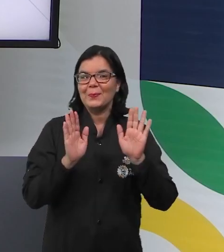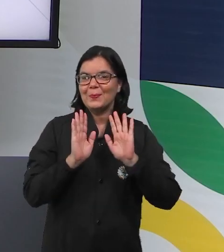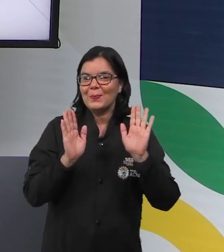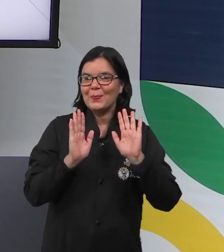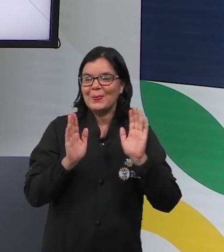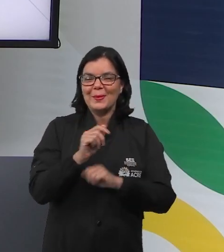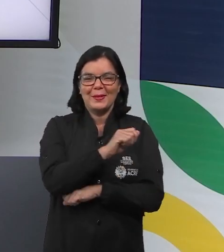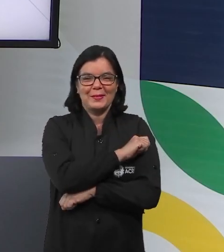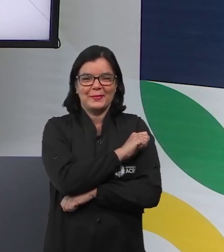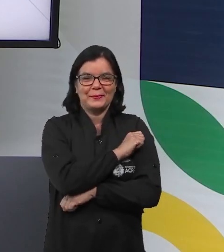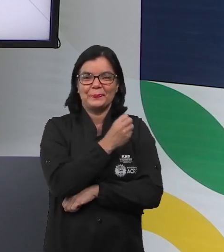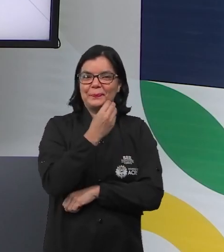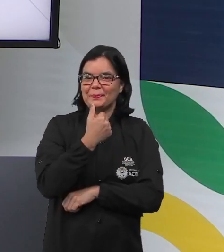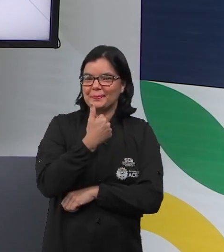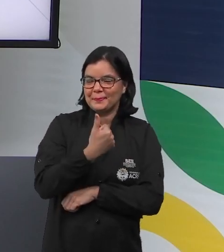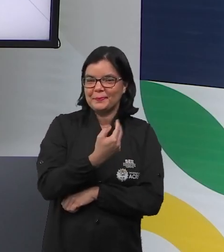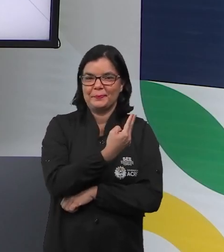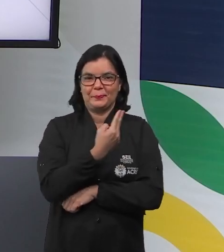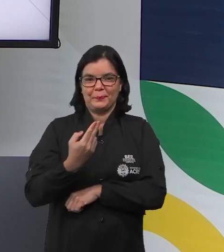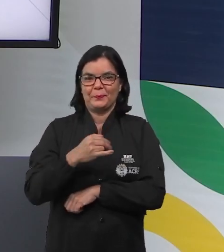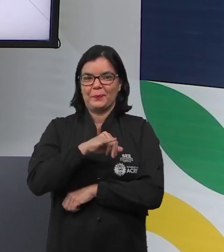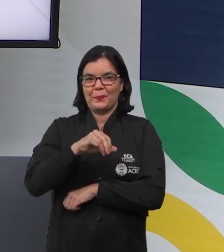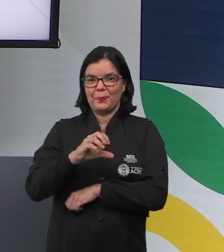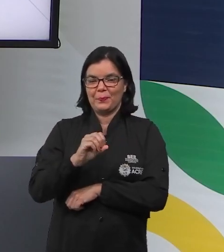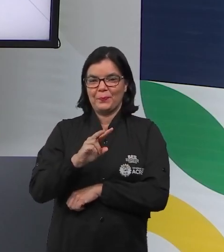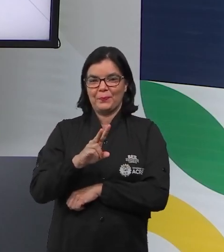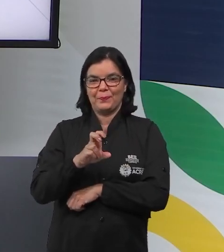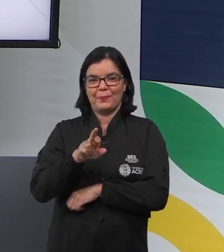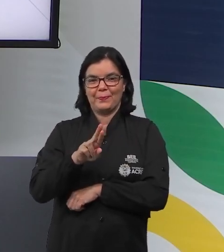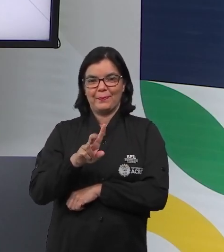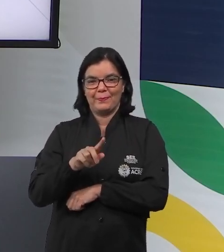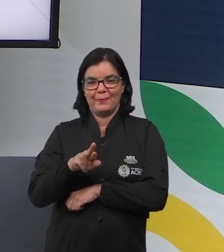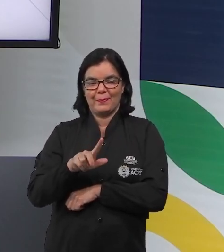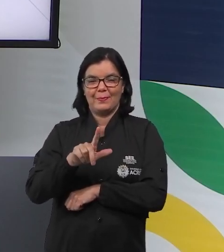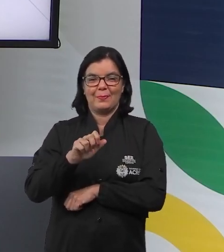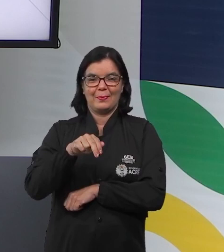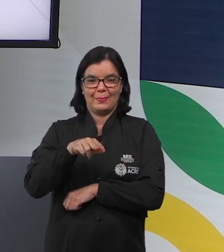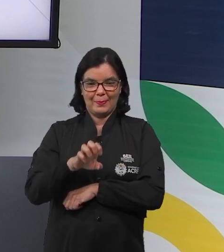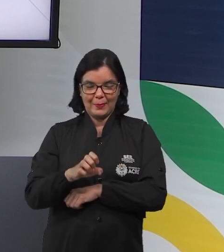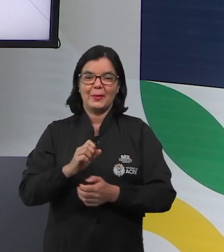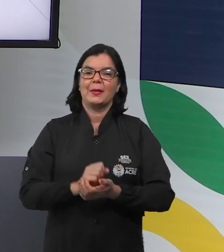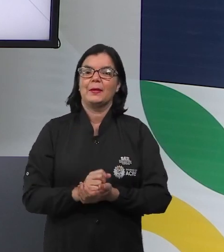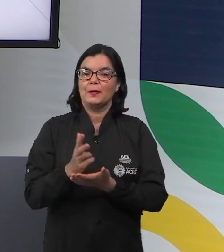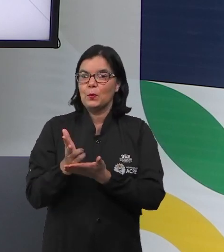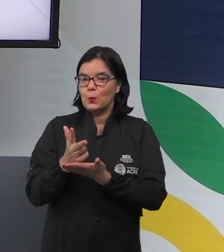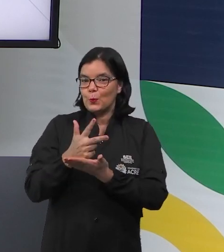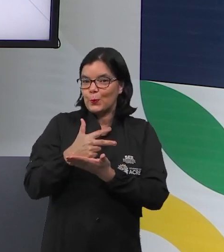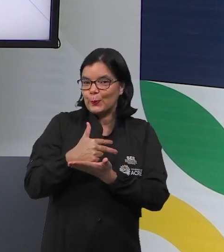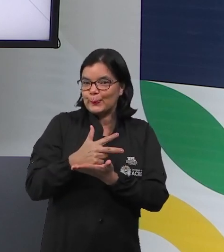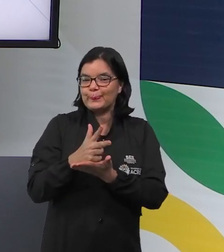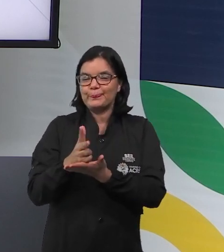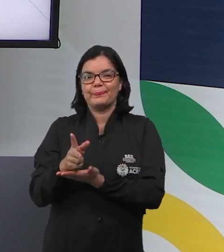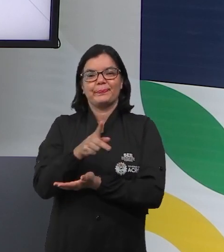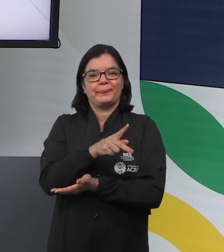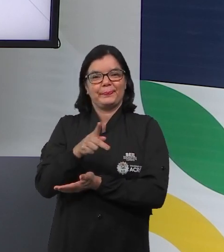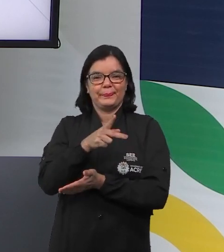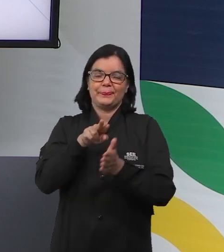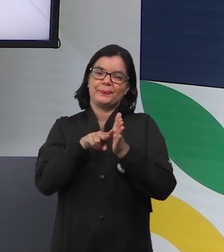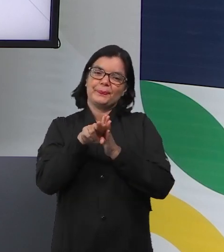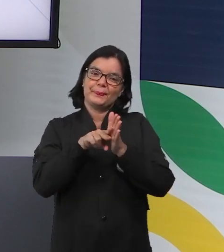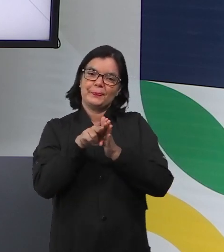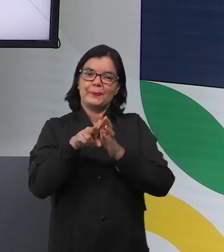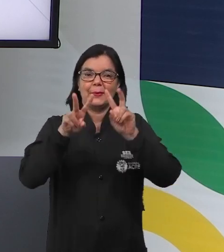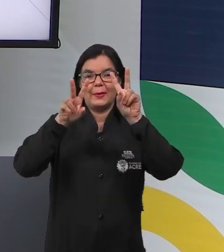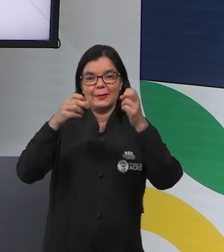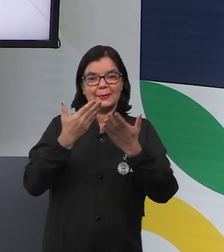Olá, estudantes, tudo bem com vocês? Meu nome é Joverlane Paula, professora de Biologia do Centro de Mídias Educacionais do Acre. E o tema